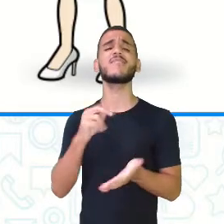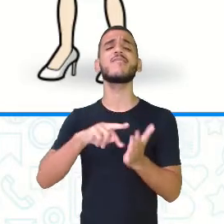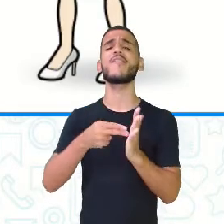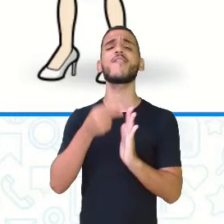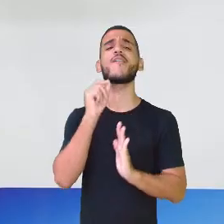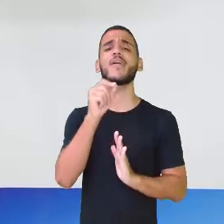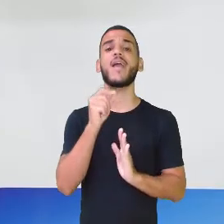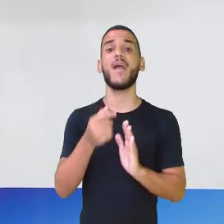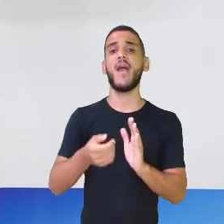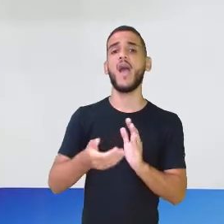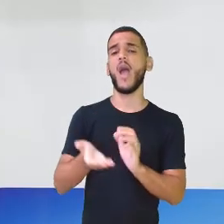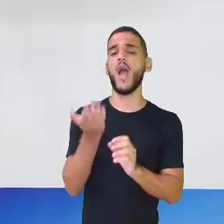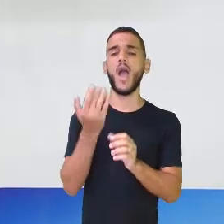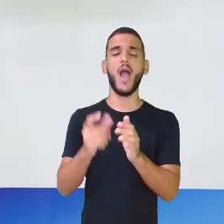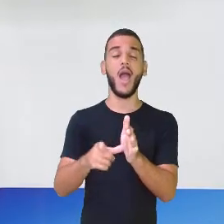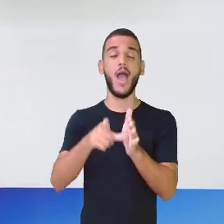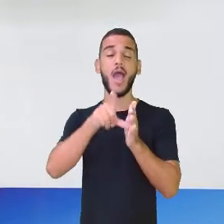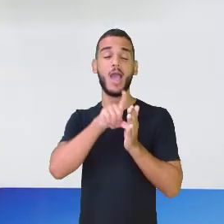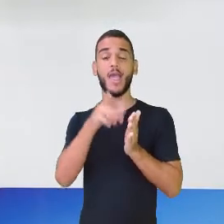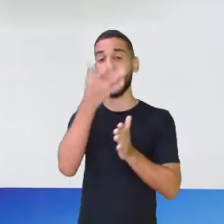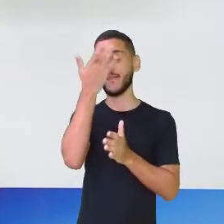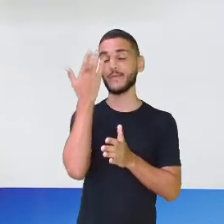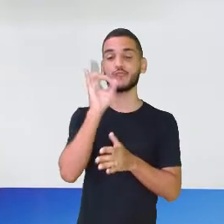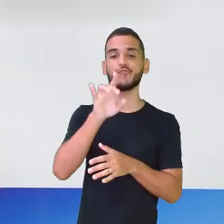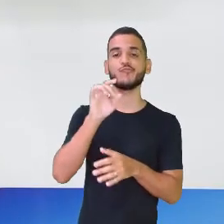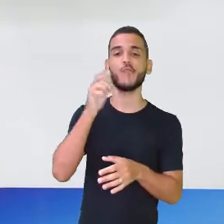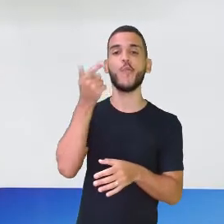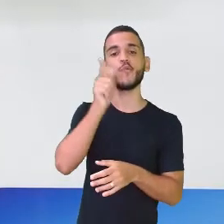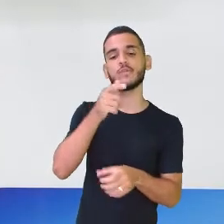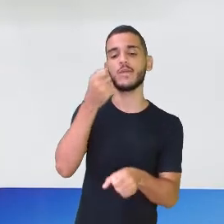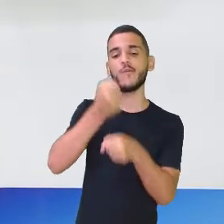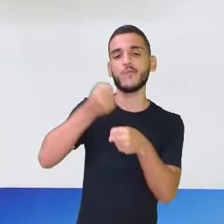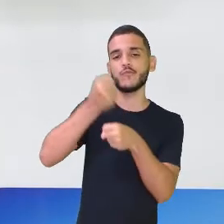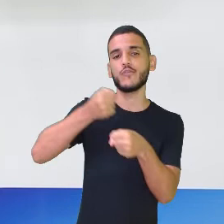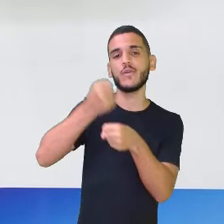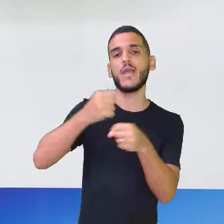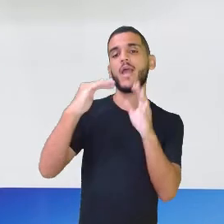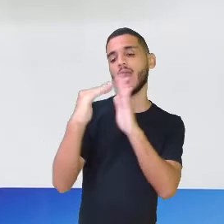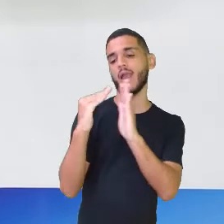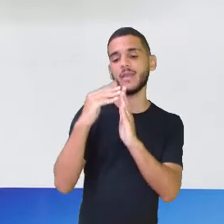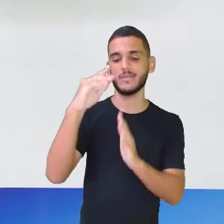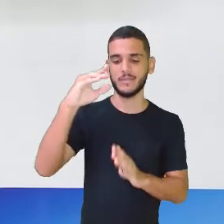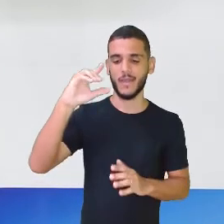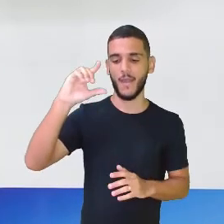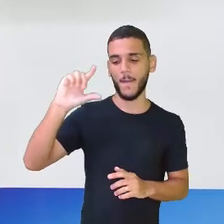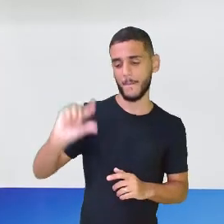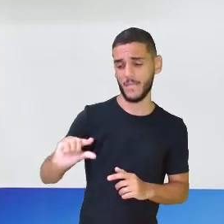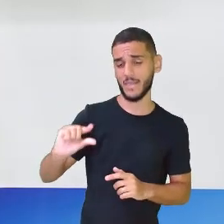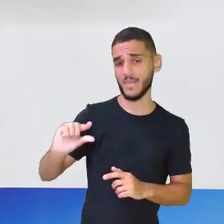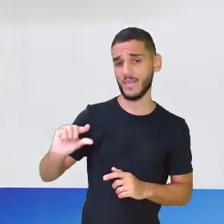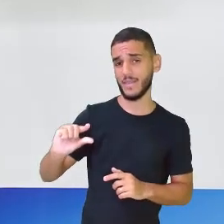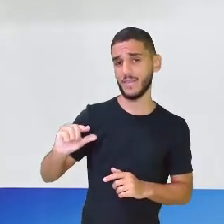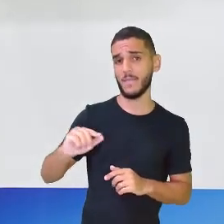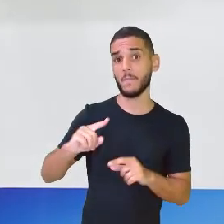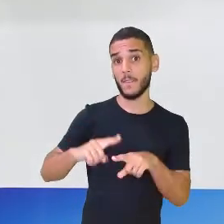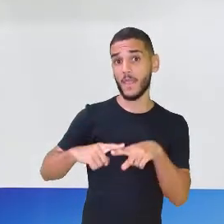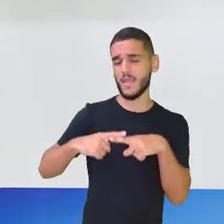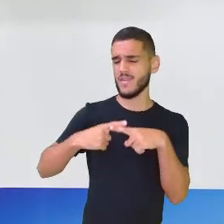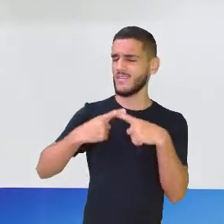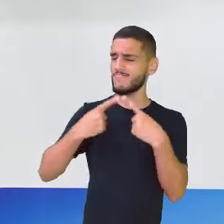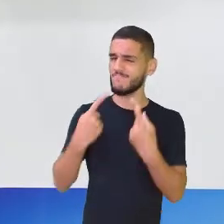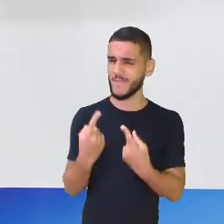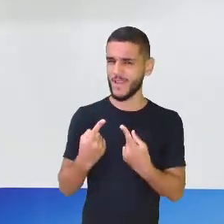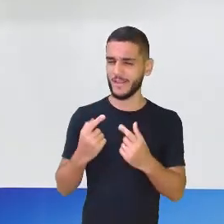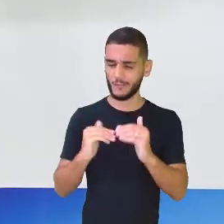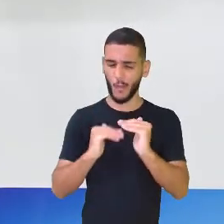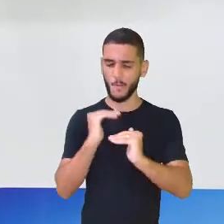falando, antigamente as pessoas só conseguiam construir casinhas pequenas, como a gente viu ali no começo. Mas elas foram evoluindo